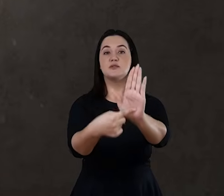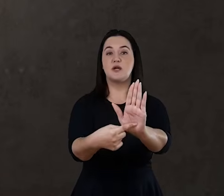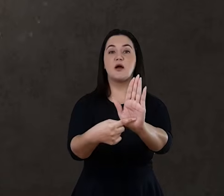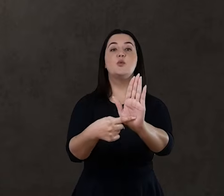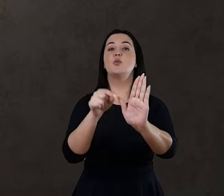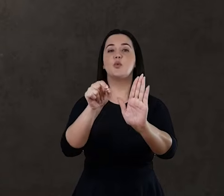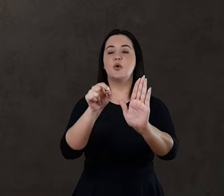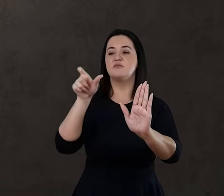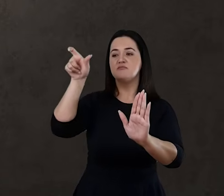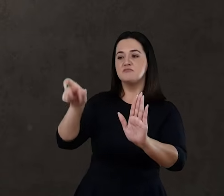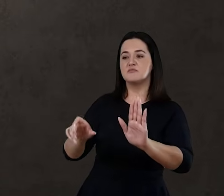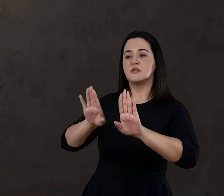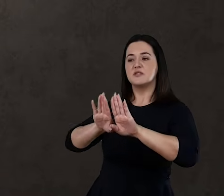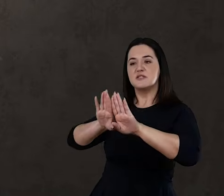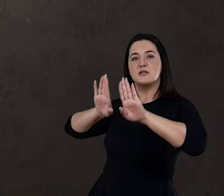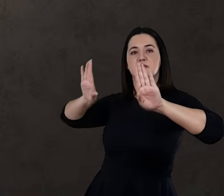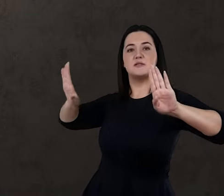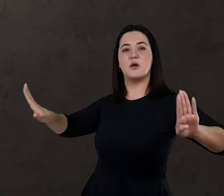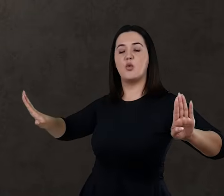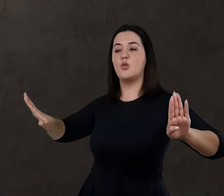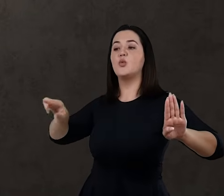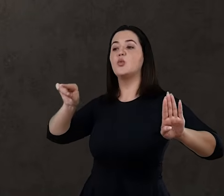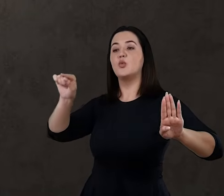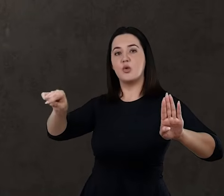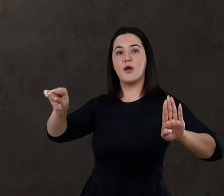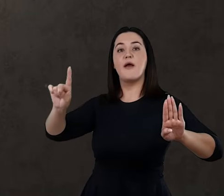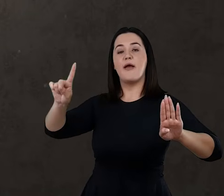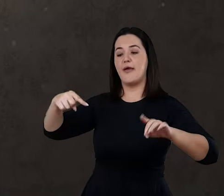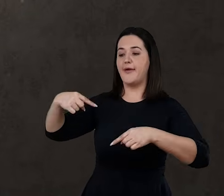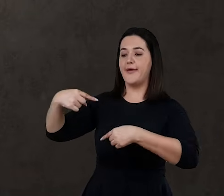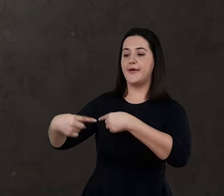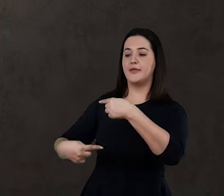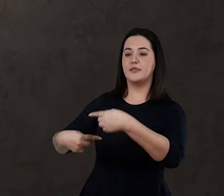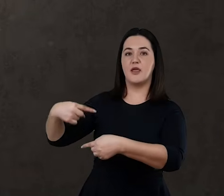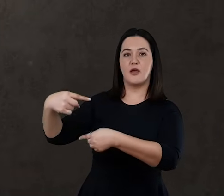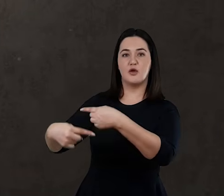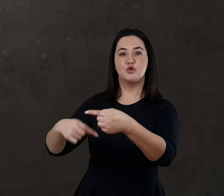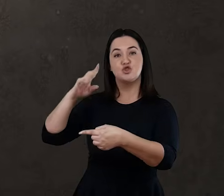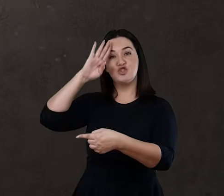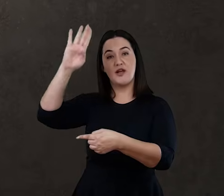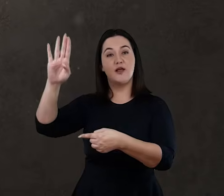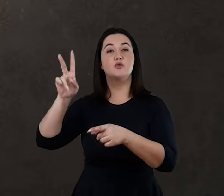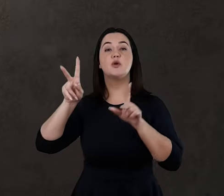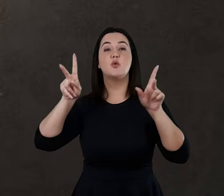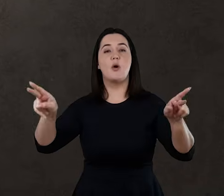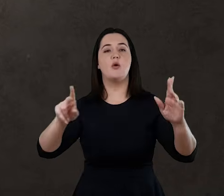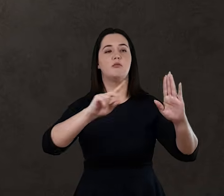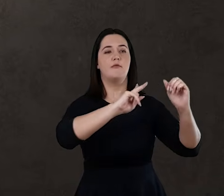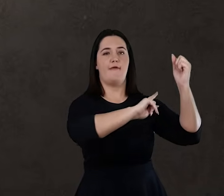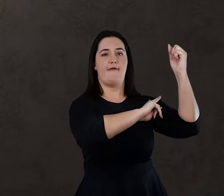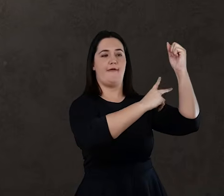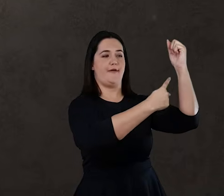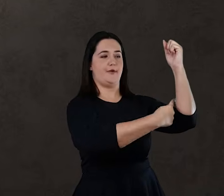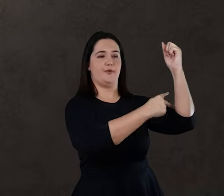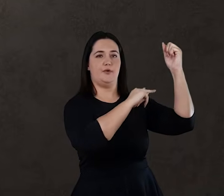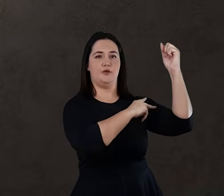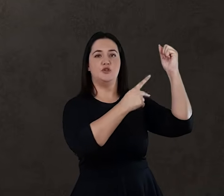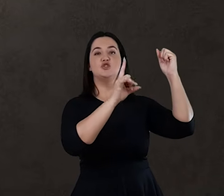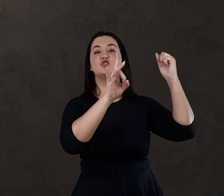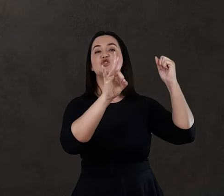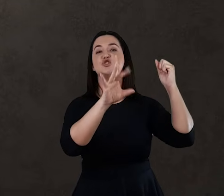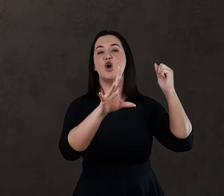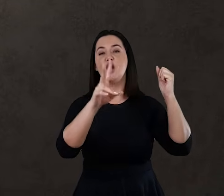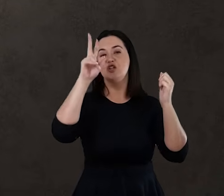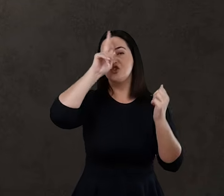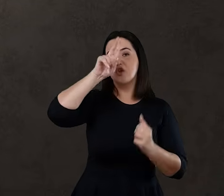de fato, Sansão é o herdeiro direto dentre os hebreus daquilo que Hércules era dentre os gregos, apenas